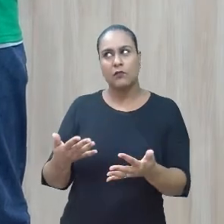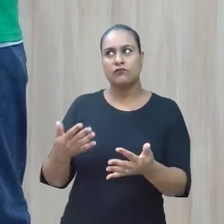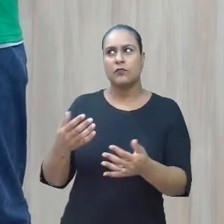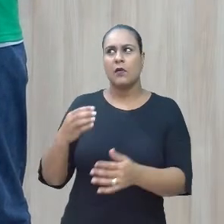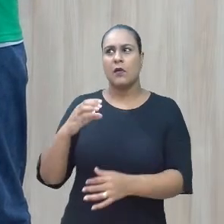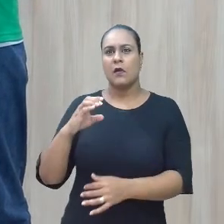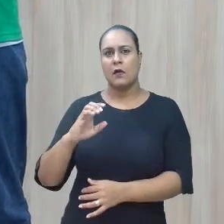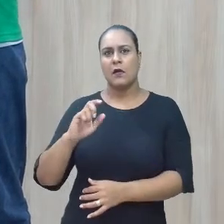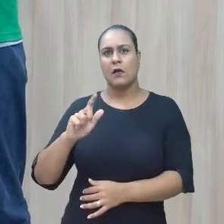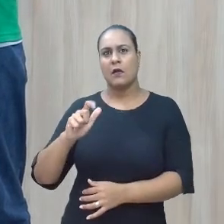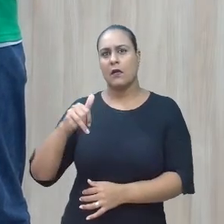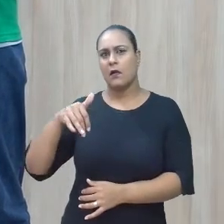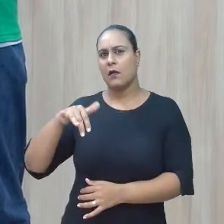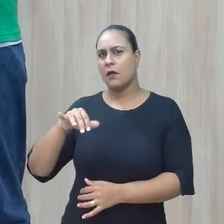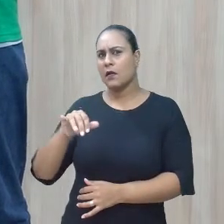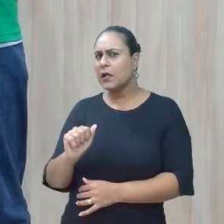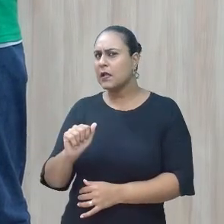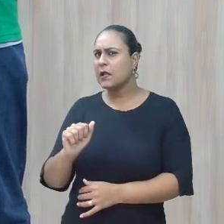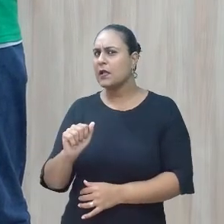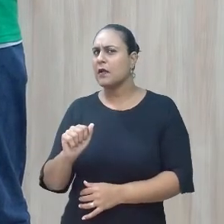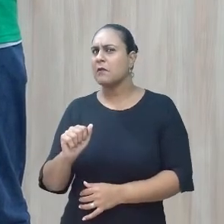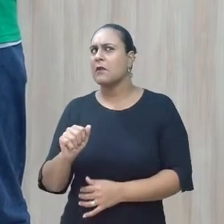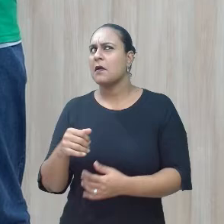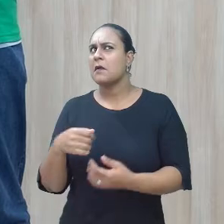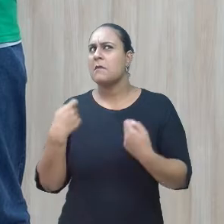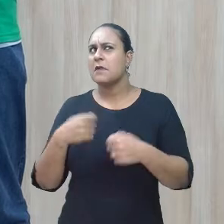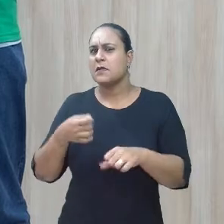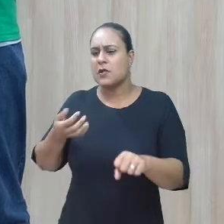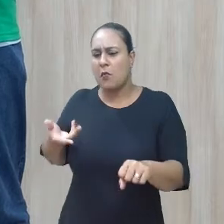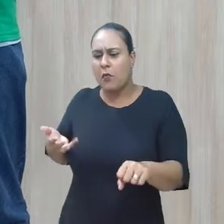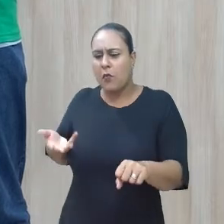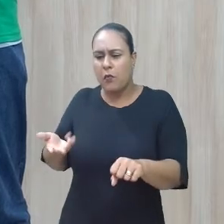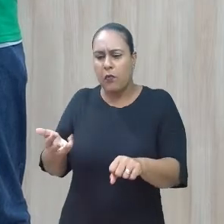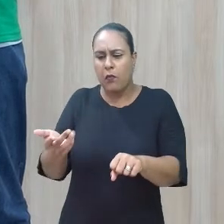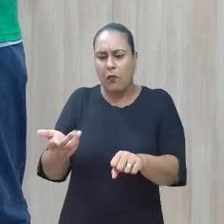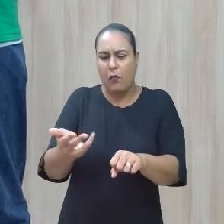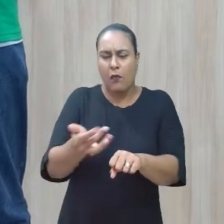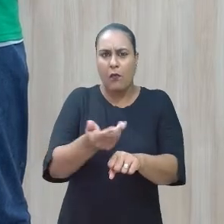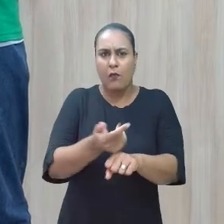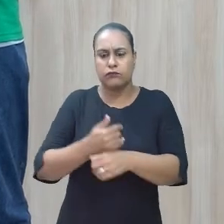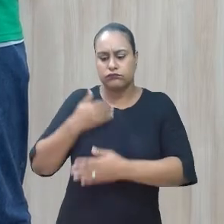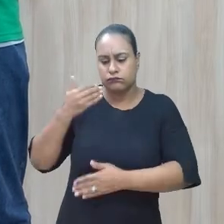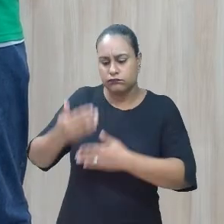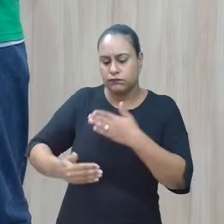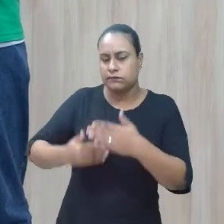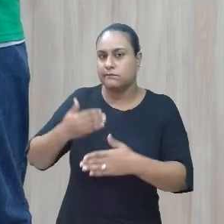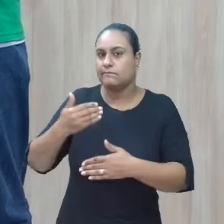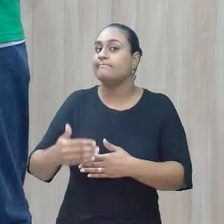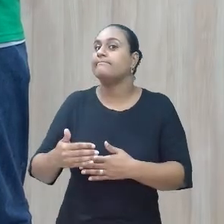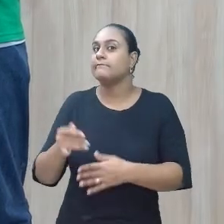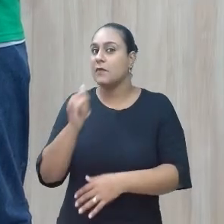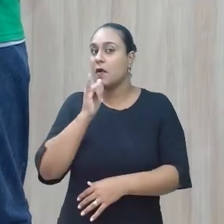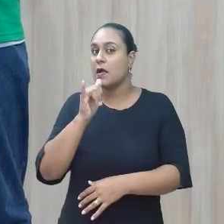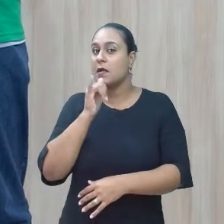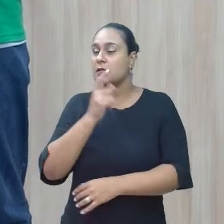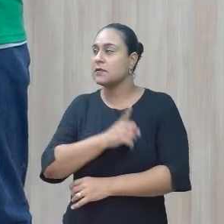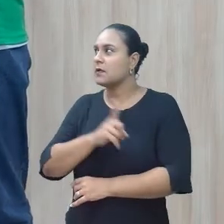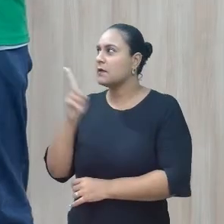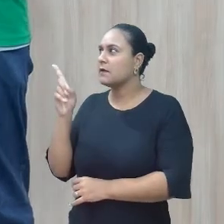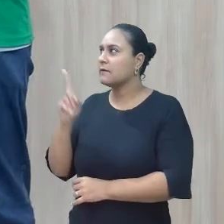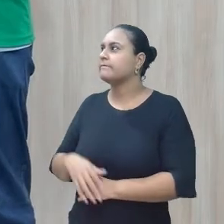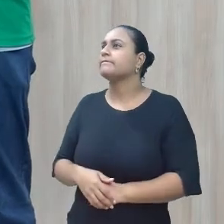clima, e tem essa questão de levantar dados sucessivos, nós temos aqui ó, um exemplo de